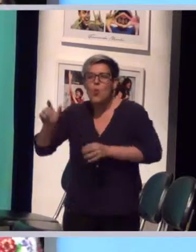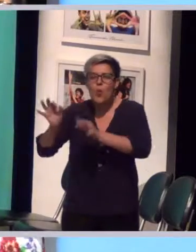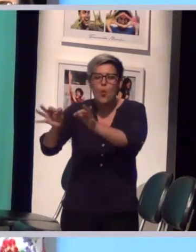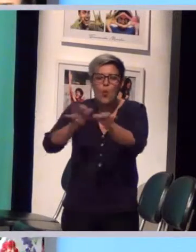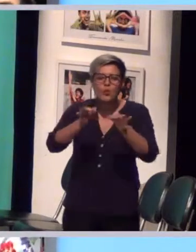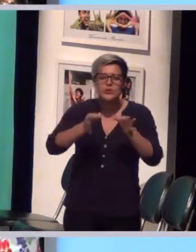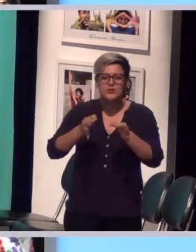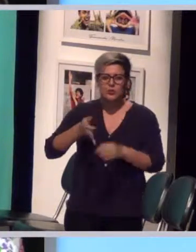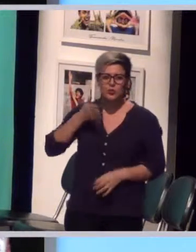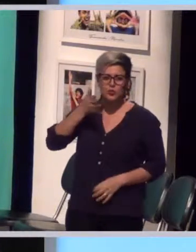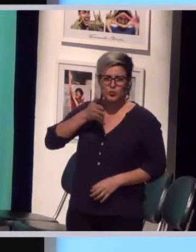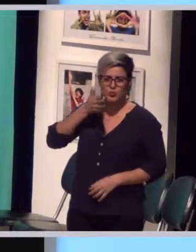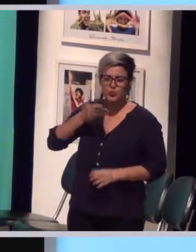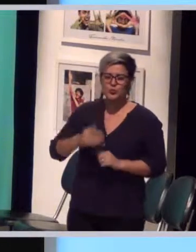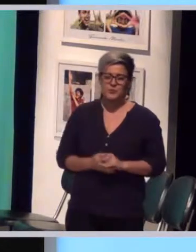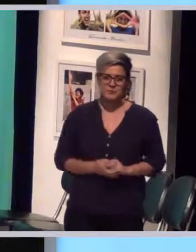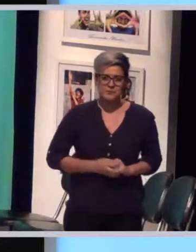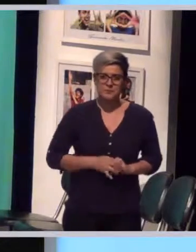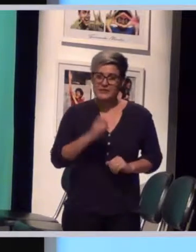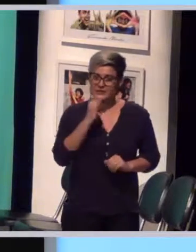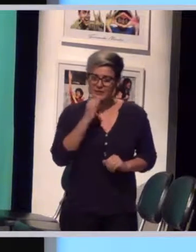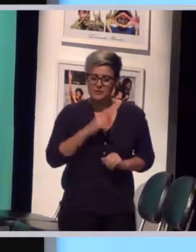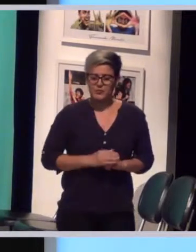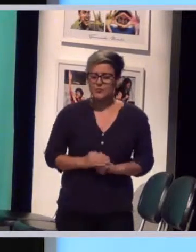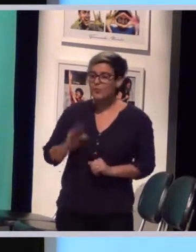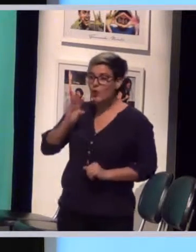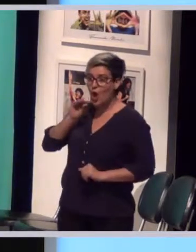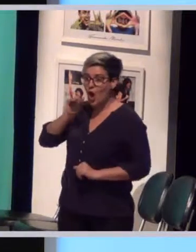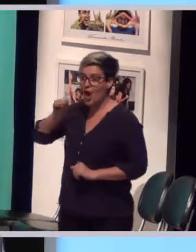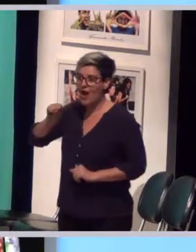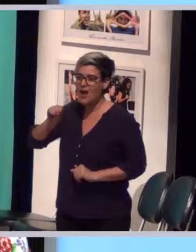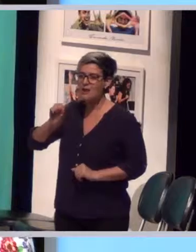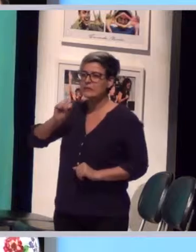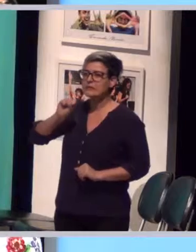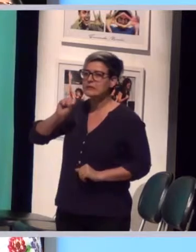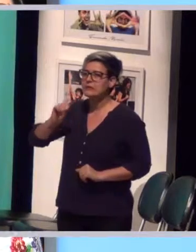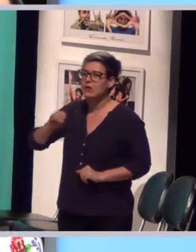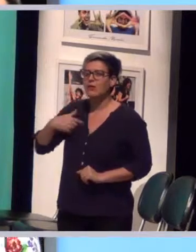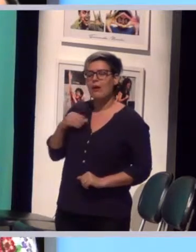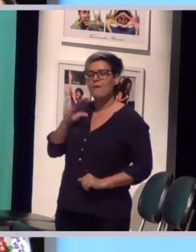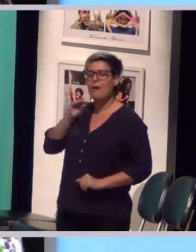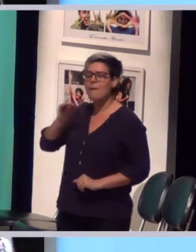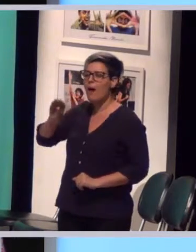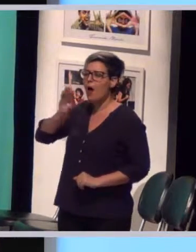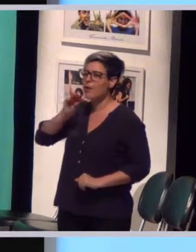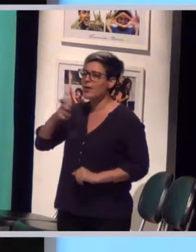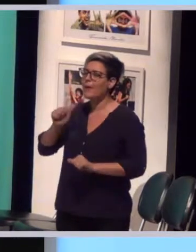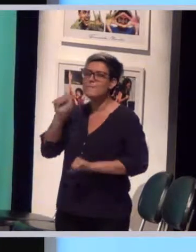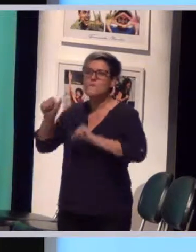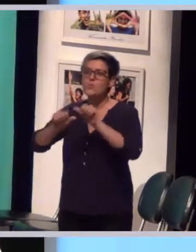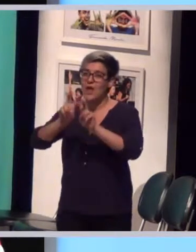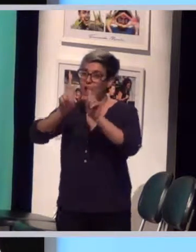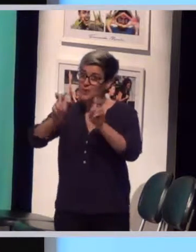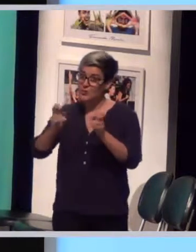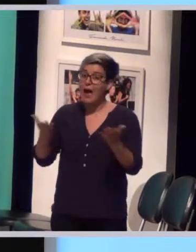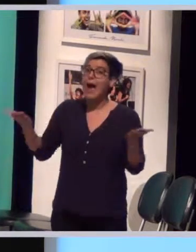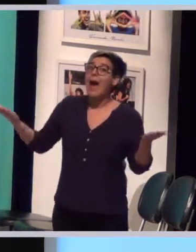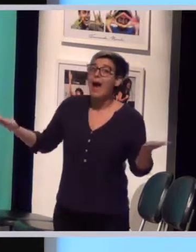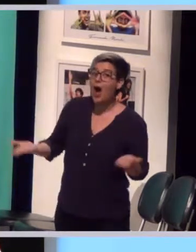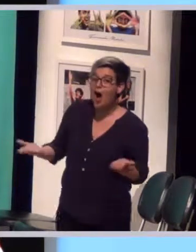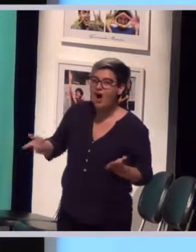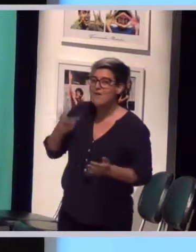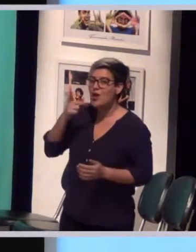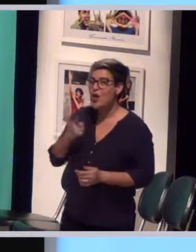do discurso. Por exemplo, na língua oral, quando a gente fala, a gente está falando, aí eu quero mudar de assunto, eu falo assim,